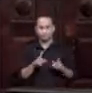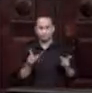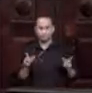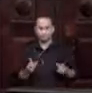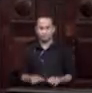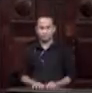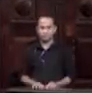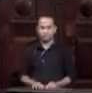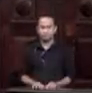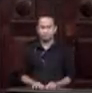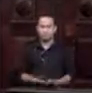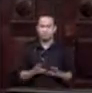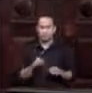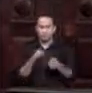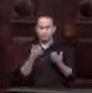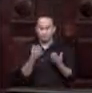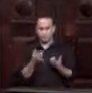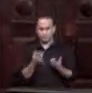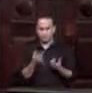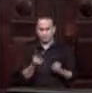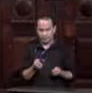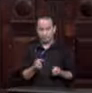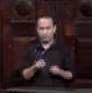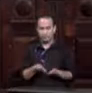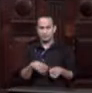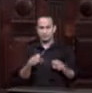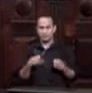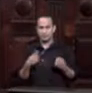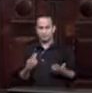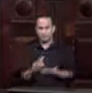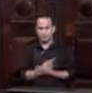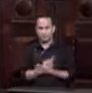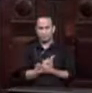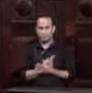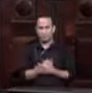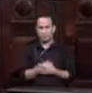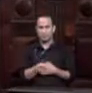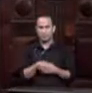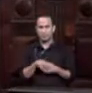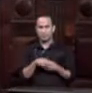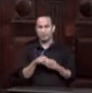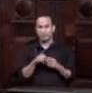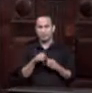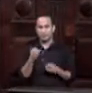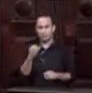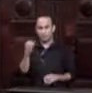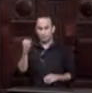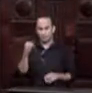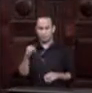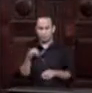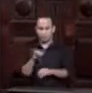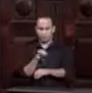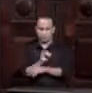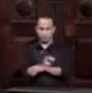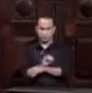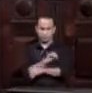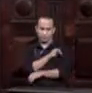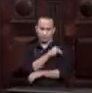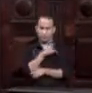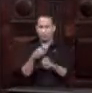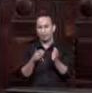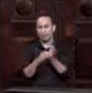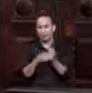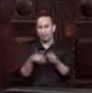foi importante, ela foi aprovada e ela deverá viabilizar um acordo importante para o Estado do Rio de Janeiro. E parabéns também pelo seu aniversário.